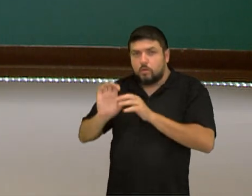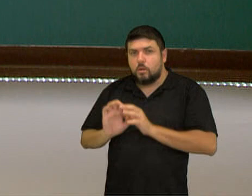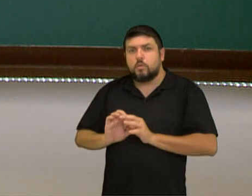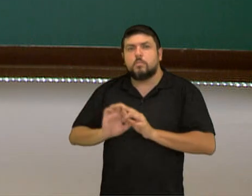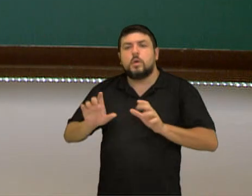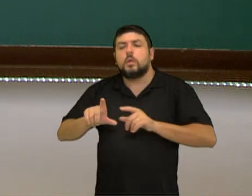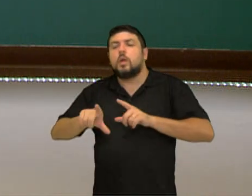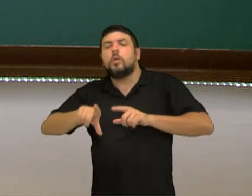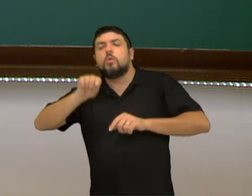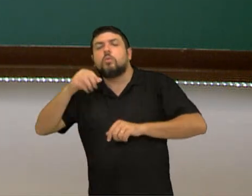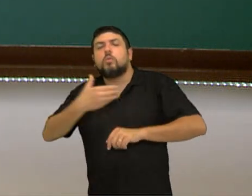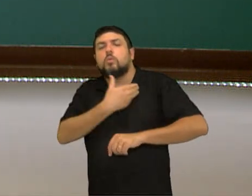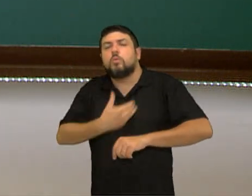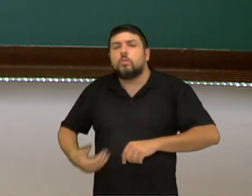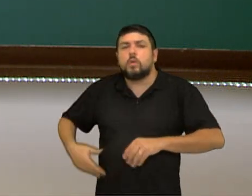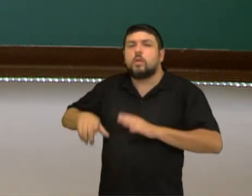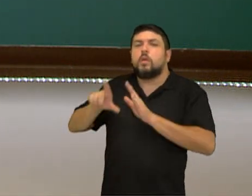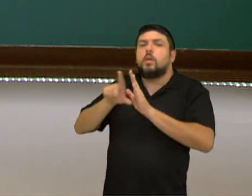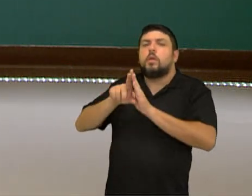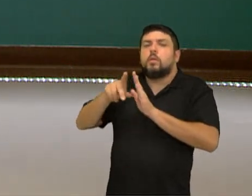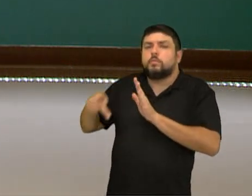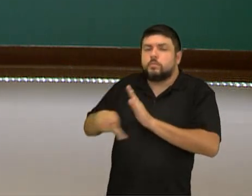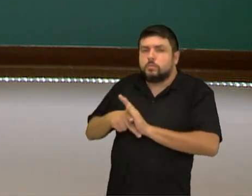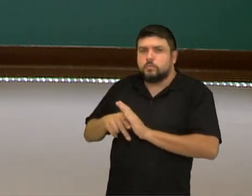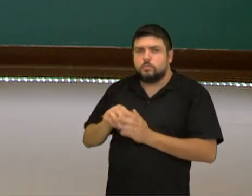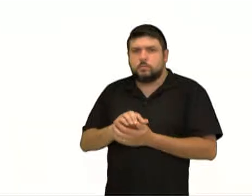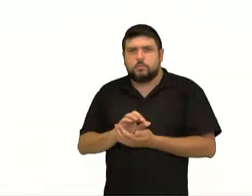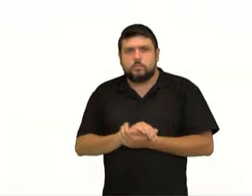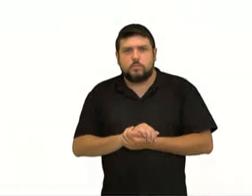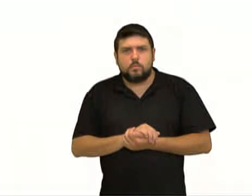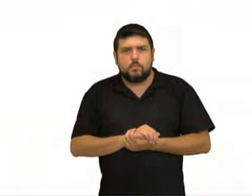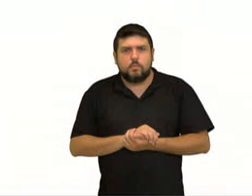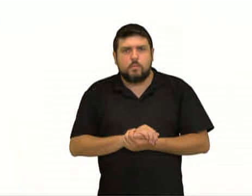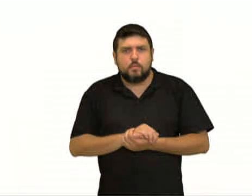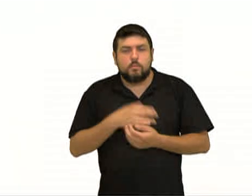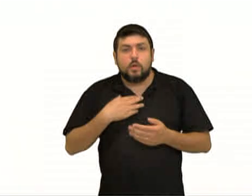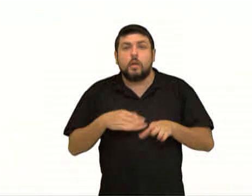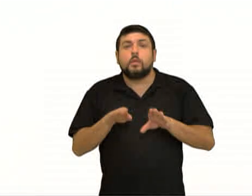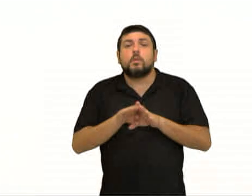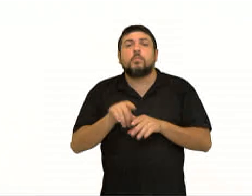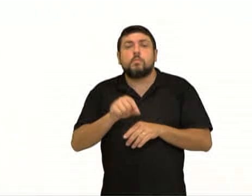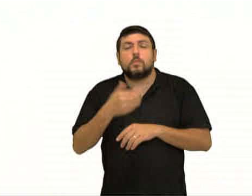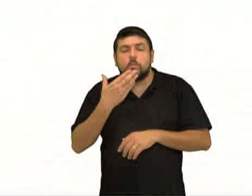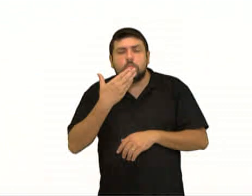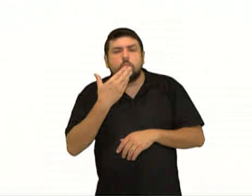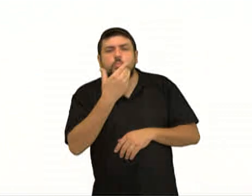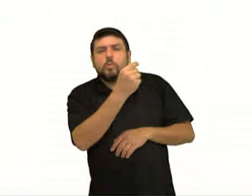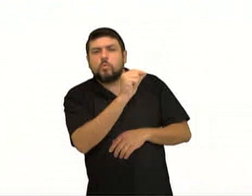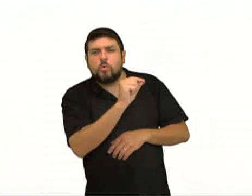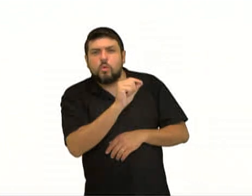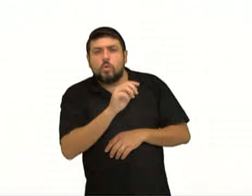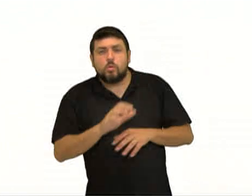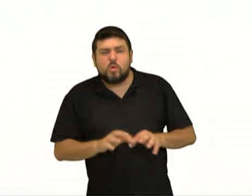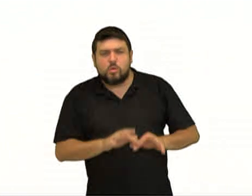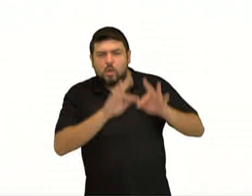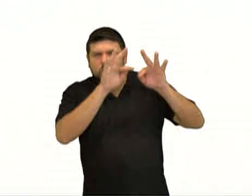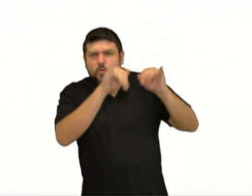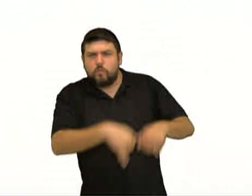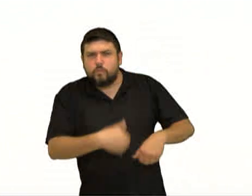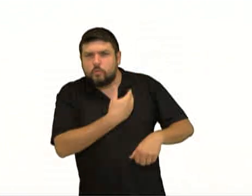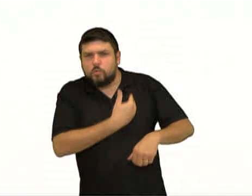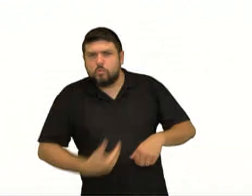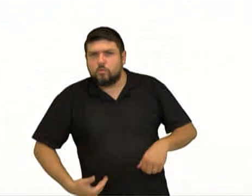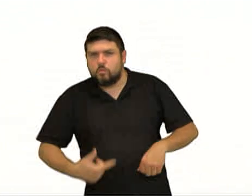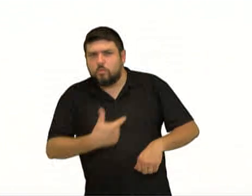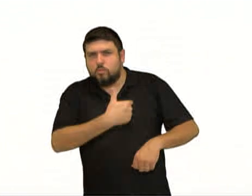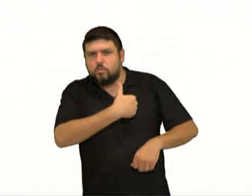seu governante e leis próprias locais. Exigiam ainda o fim do governo provisório, o fim desse governo do